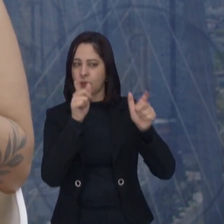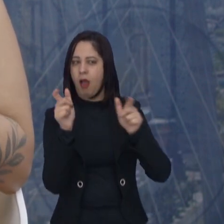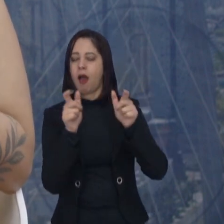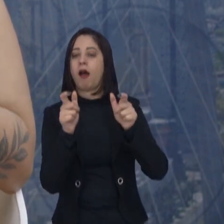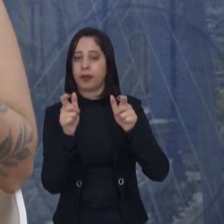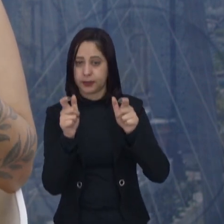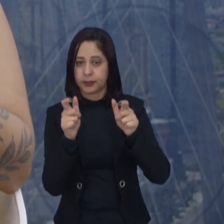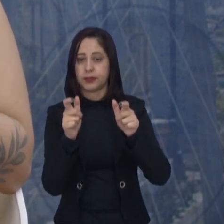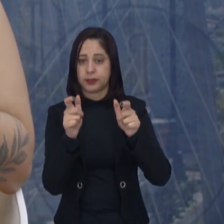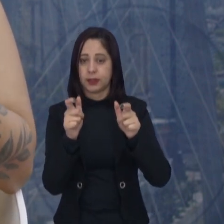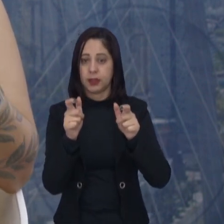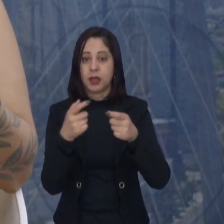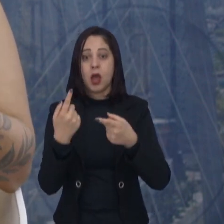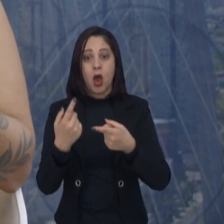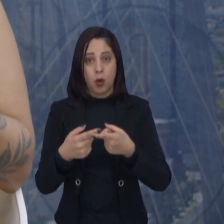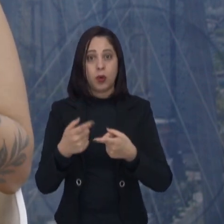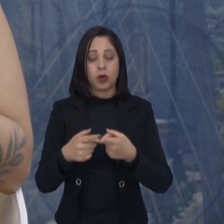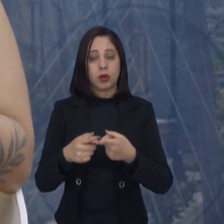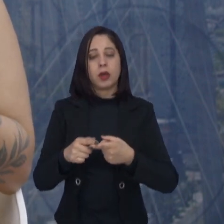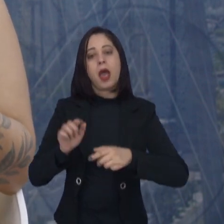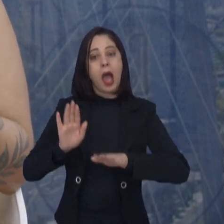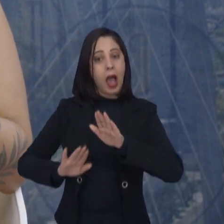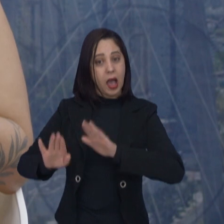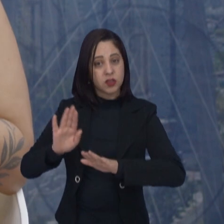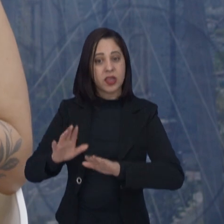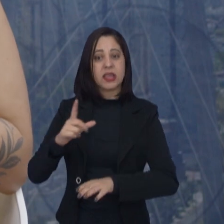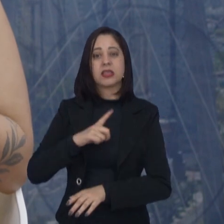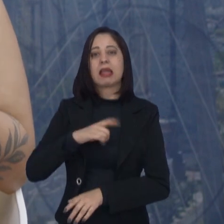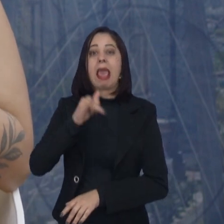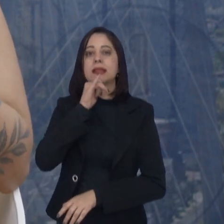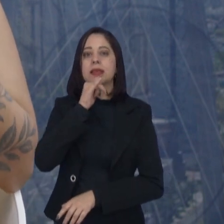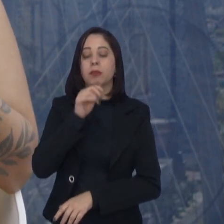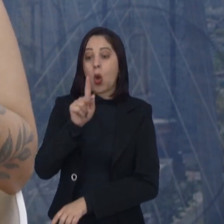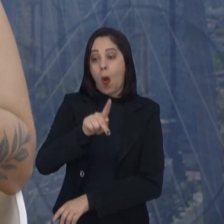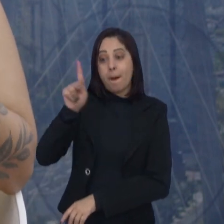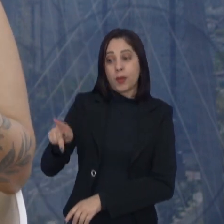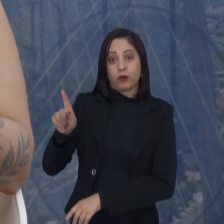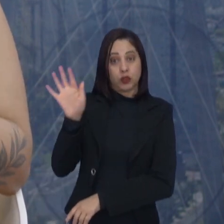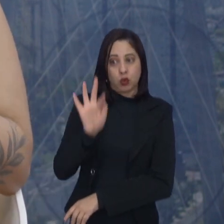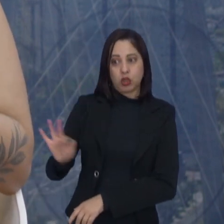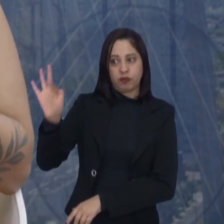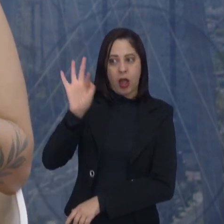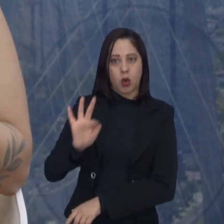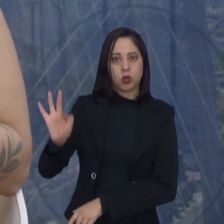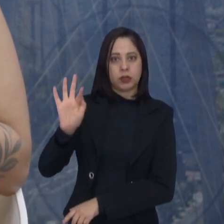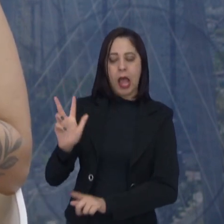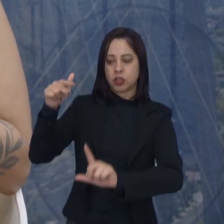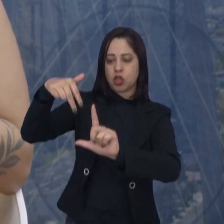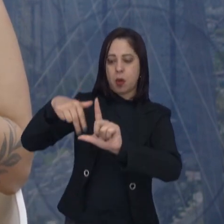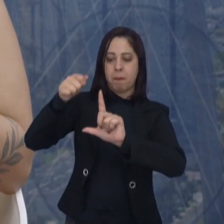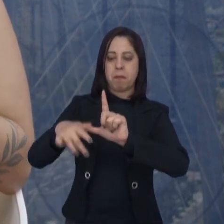que são pessoas de muito destaque, que são professores de universidade, né, pessoas que estão fazendo estudos, né, desenvolvendo